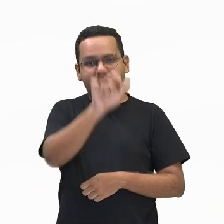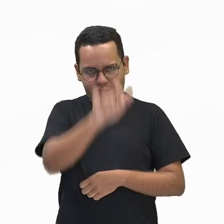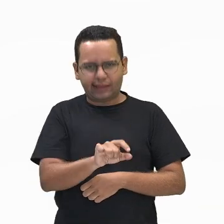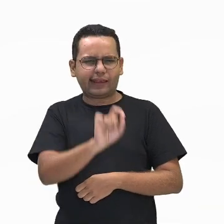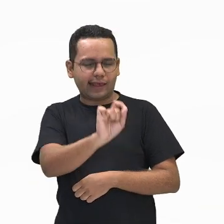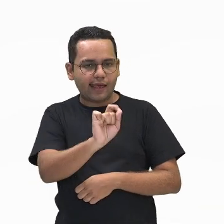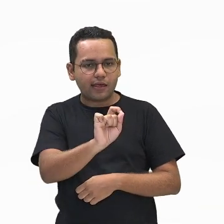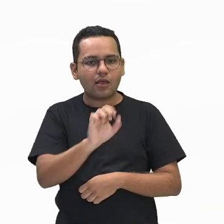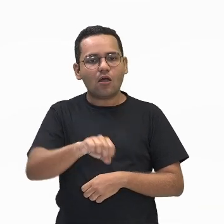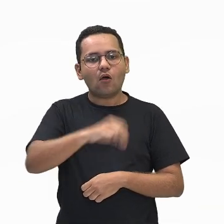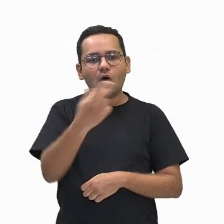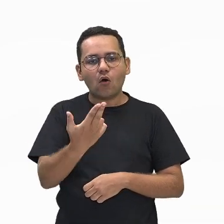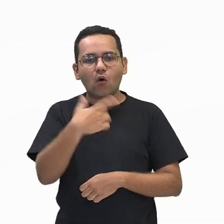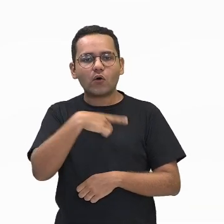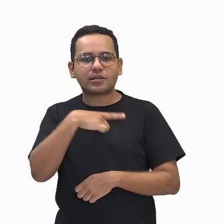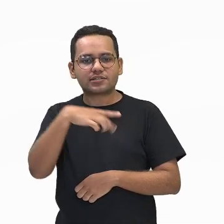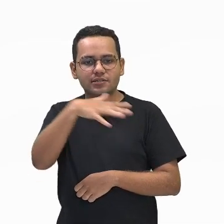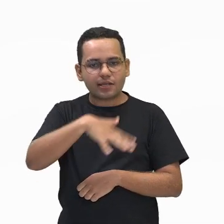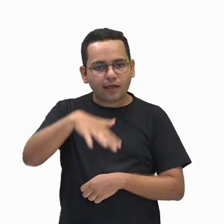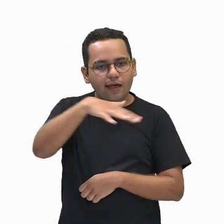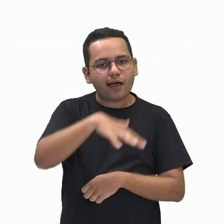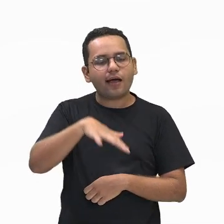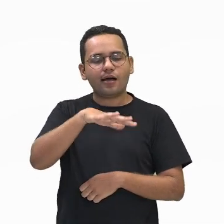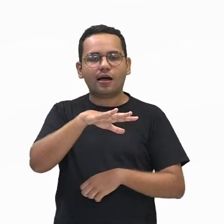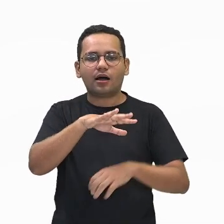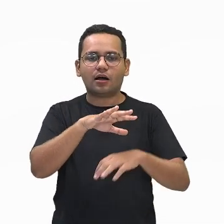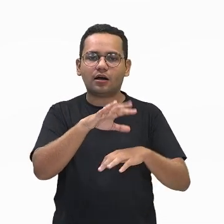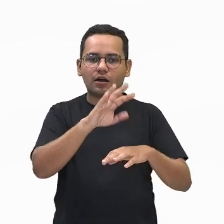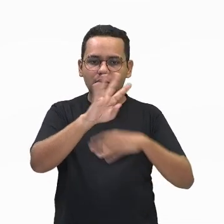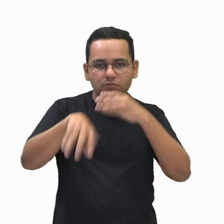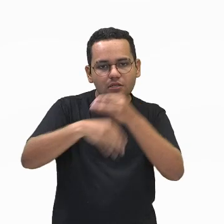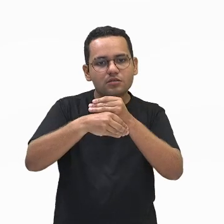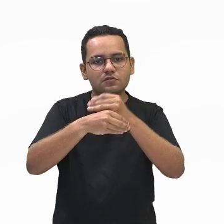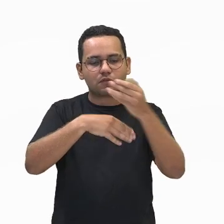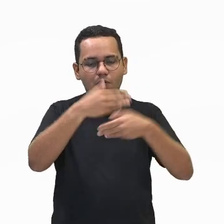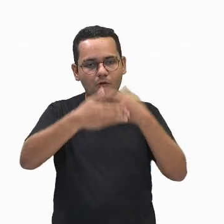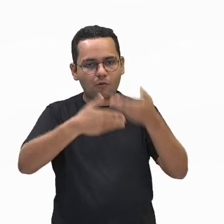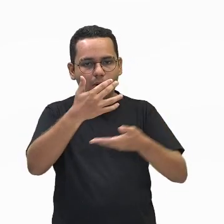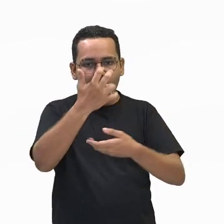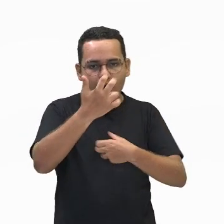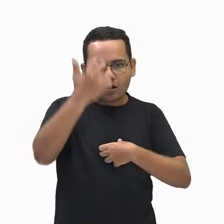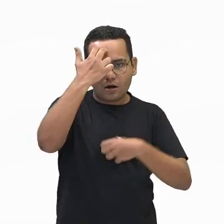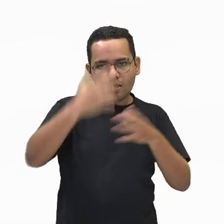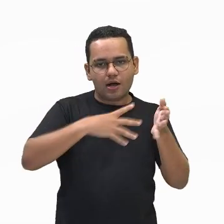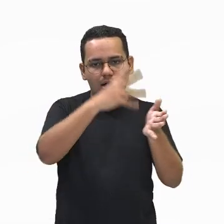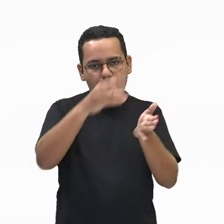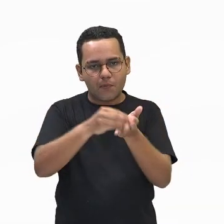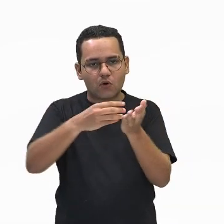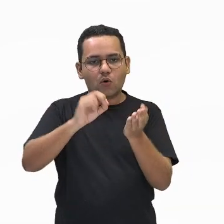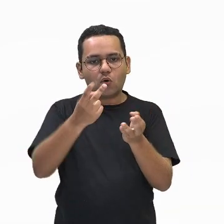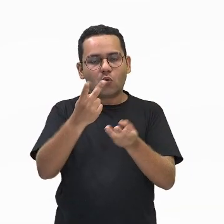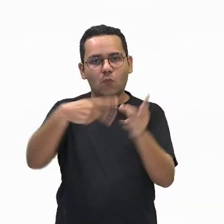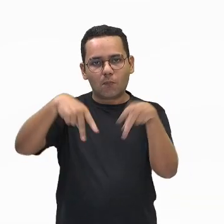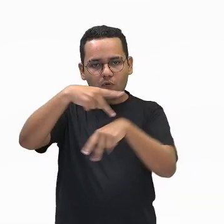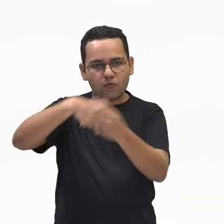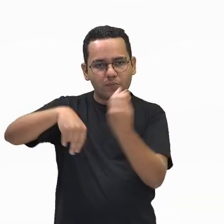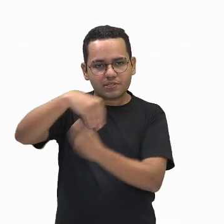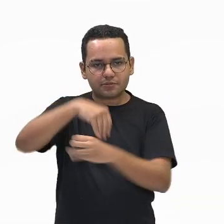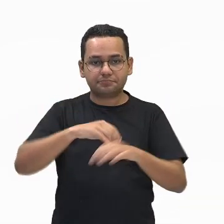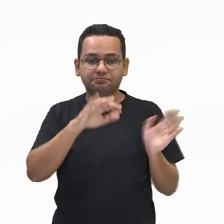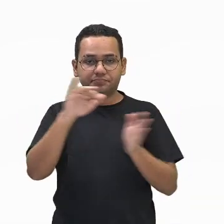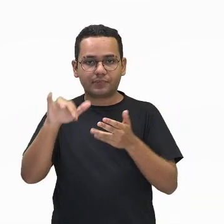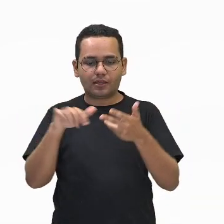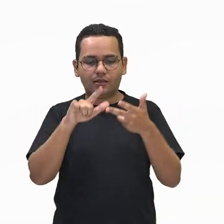e miscigenação? Então, a gente tem como subtema 3, o povo brasileiro é resultado da miscigenação